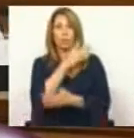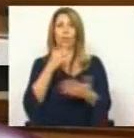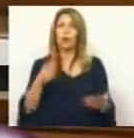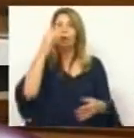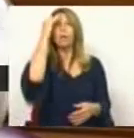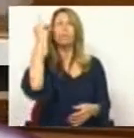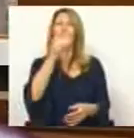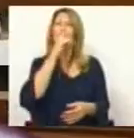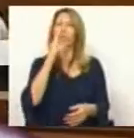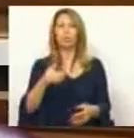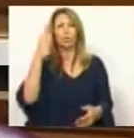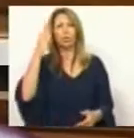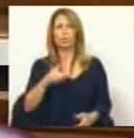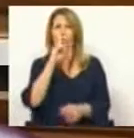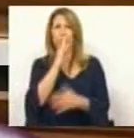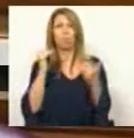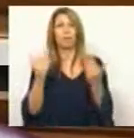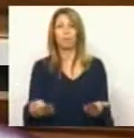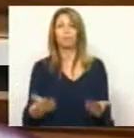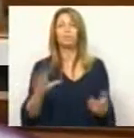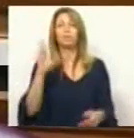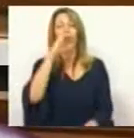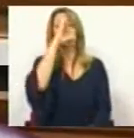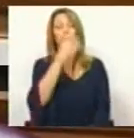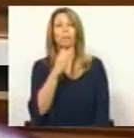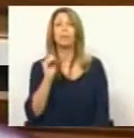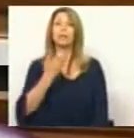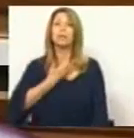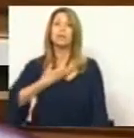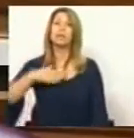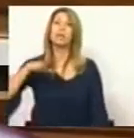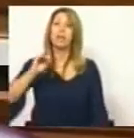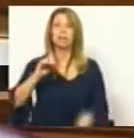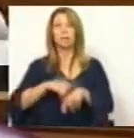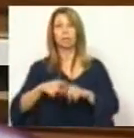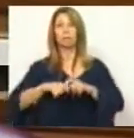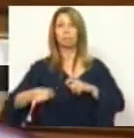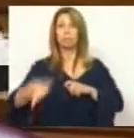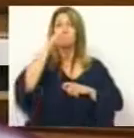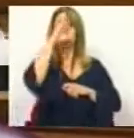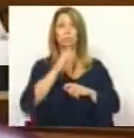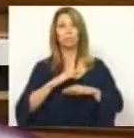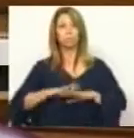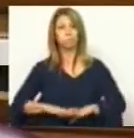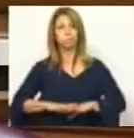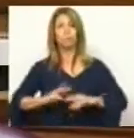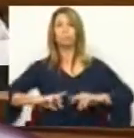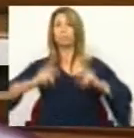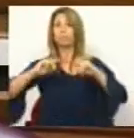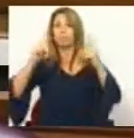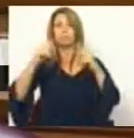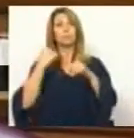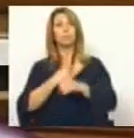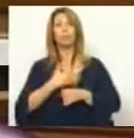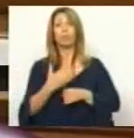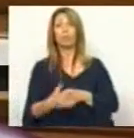muito injustiçados quando o governo do PSD e do CDS manteve durante toda a legislatura o congelamento da progressão das carreiras.